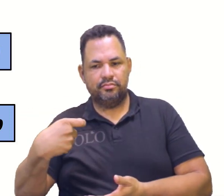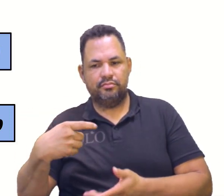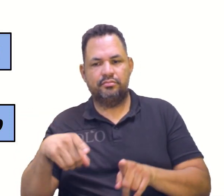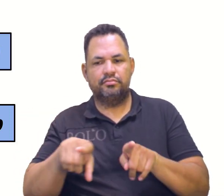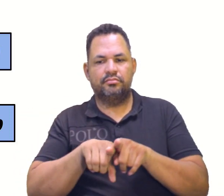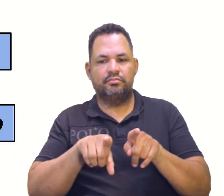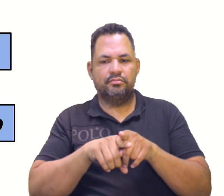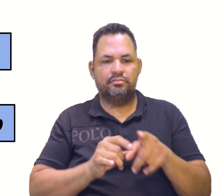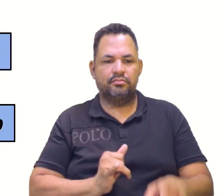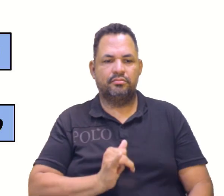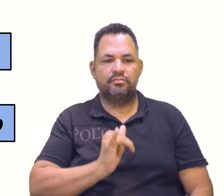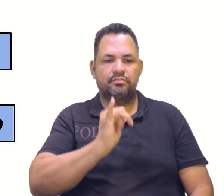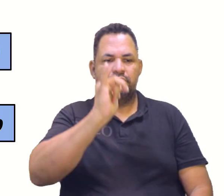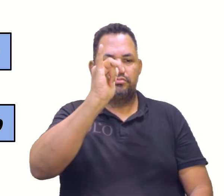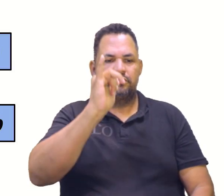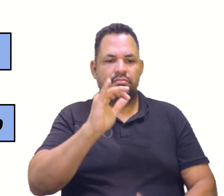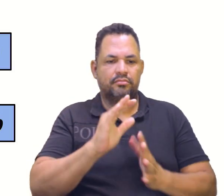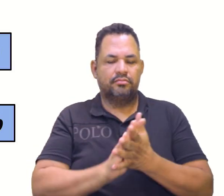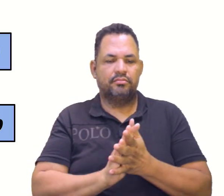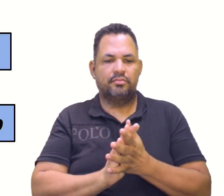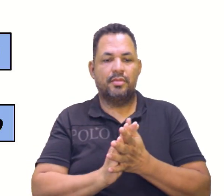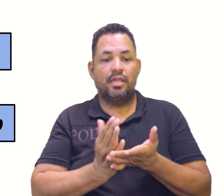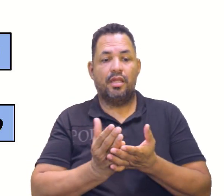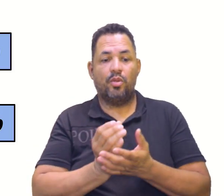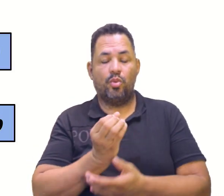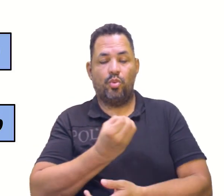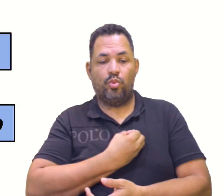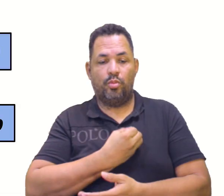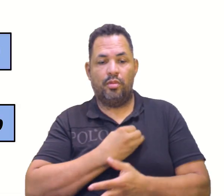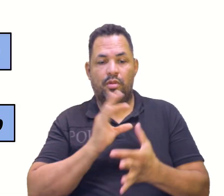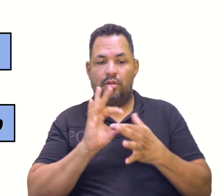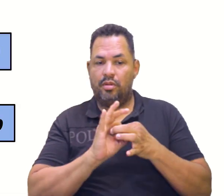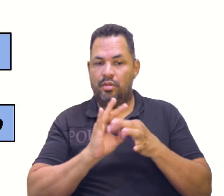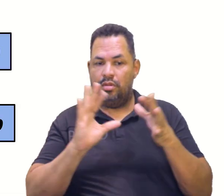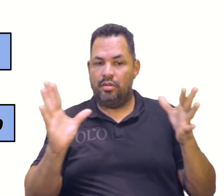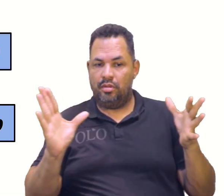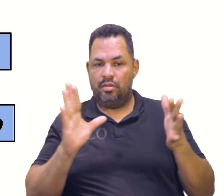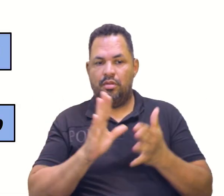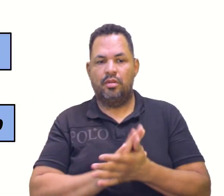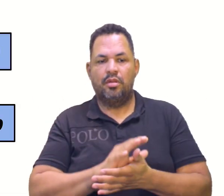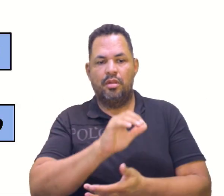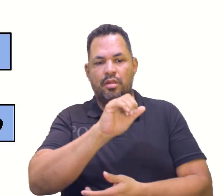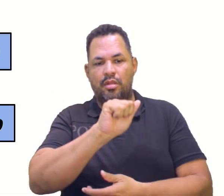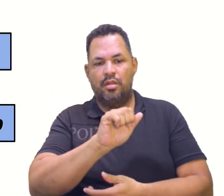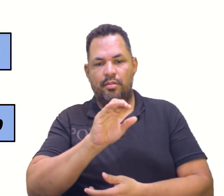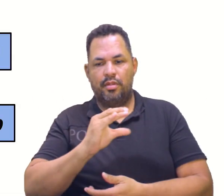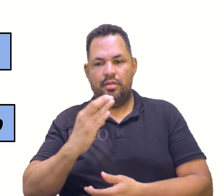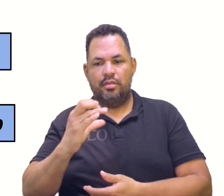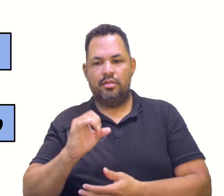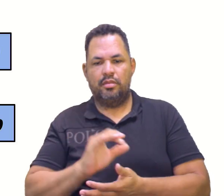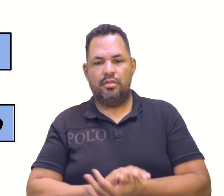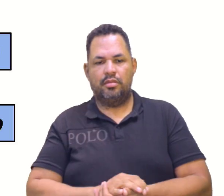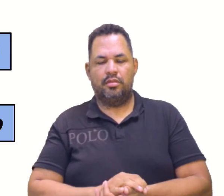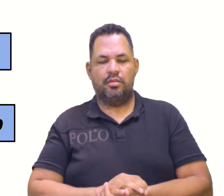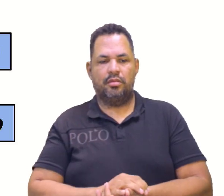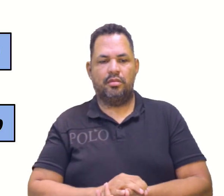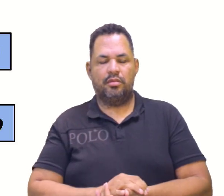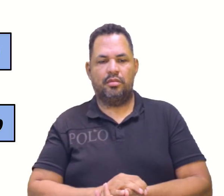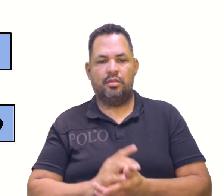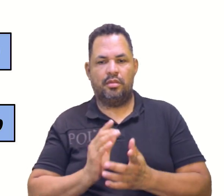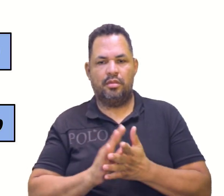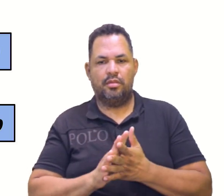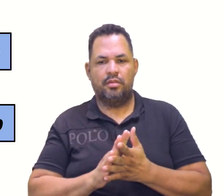y e um termo independente. A, B e C são números reais constantes. Na reduzida? Na reduzida a gente